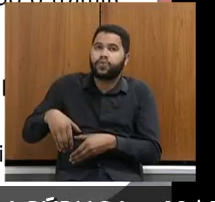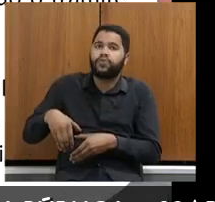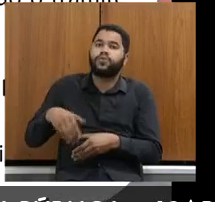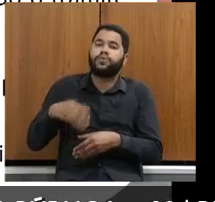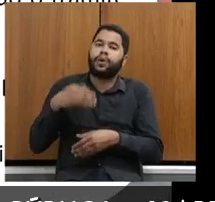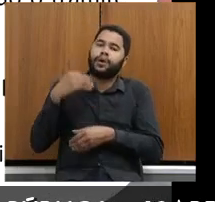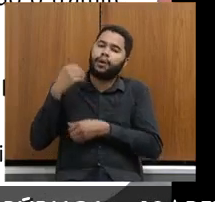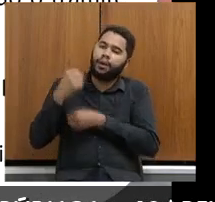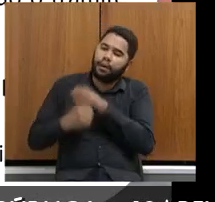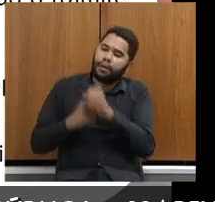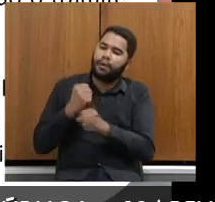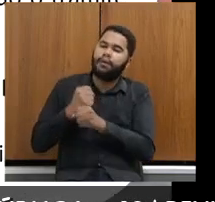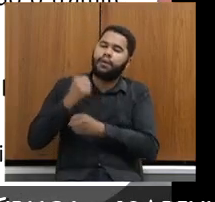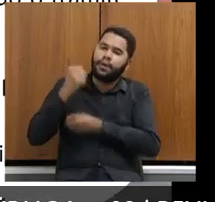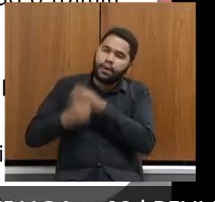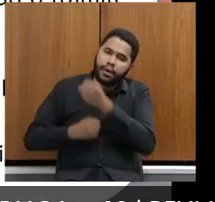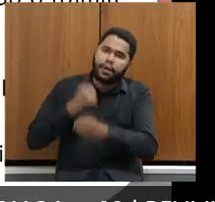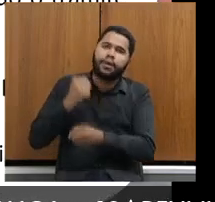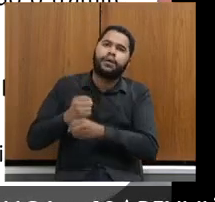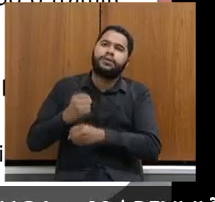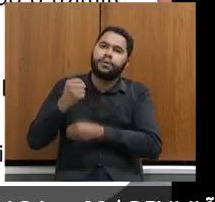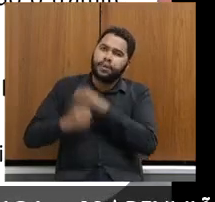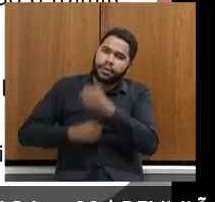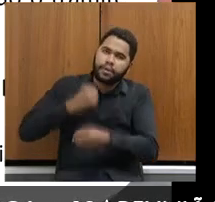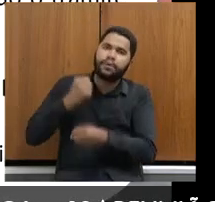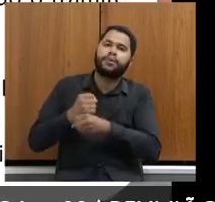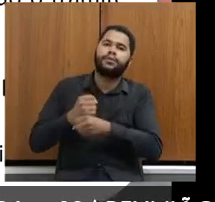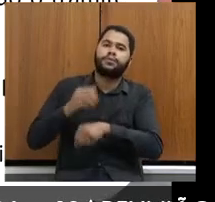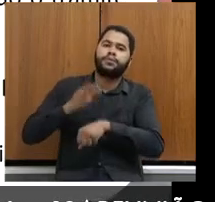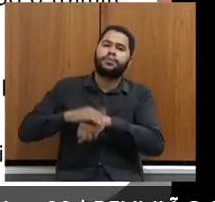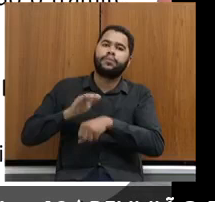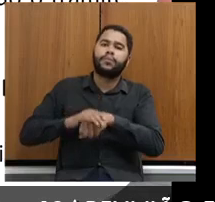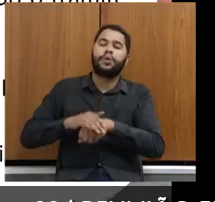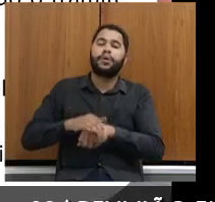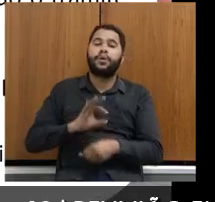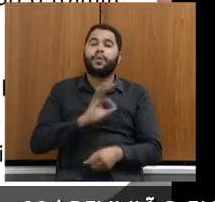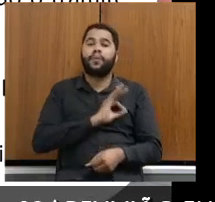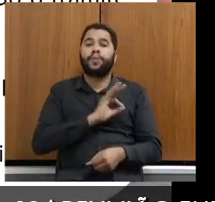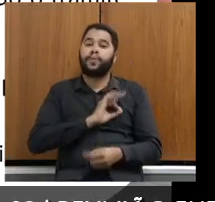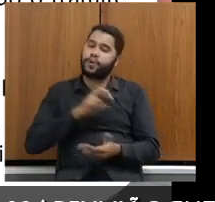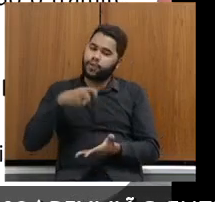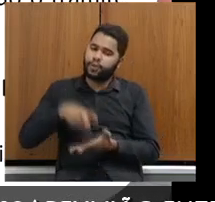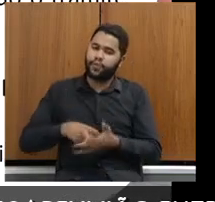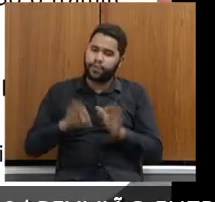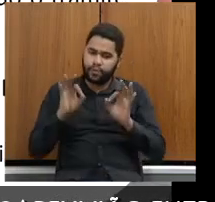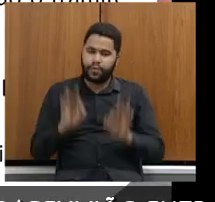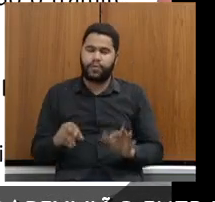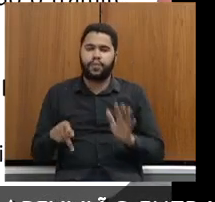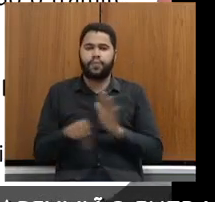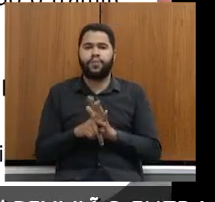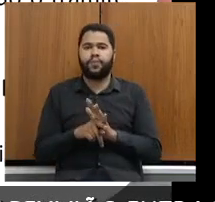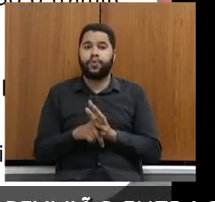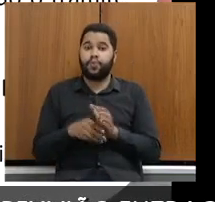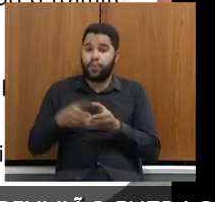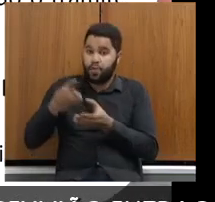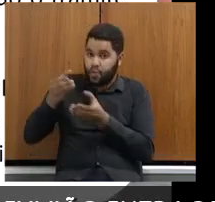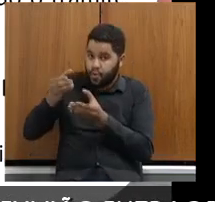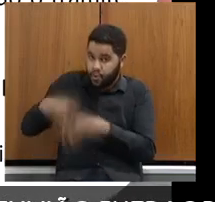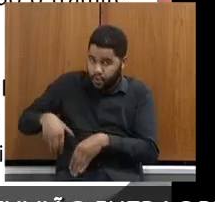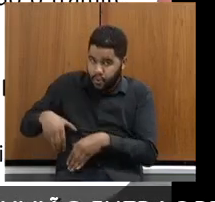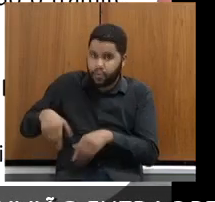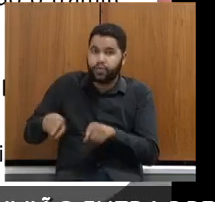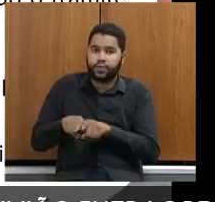efeito Anna a Anna agora para que o sistema prisional não é para que na polícia penal só tenha efetivamente o policial penal concursado